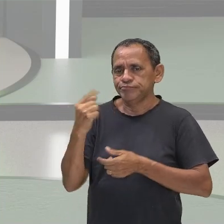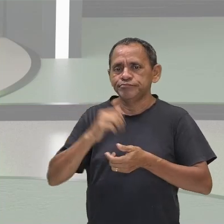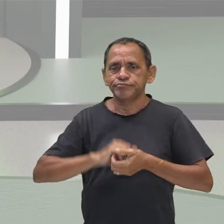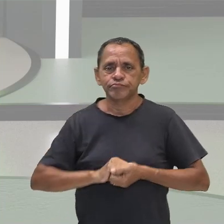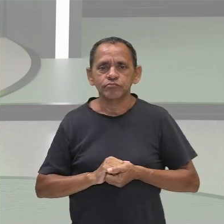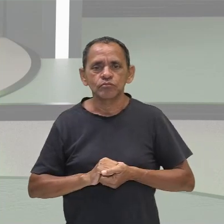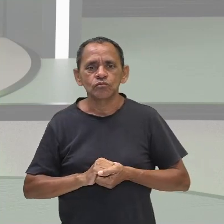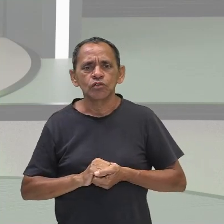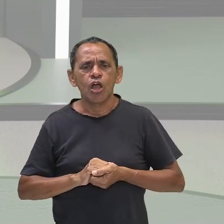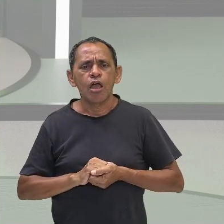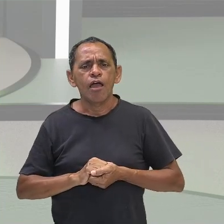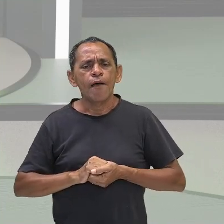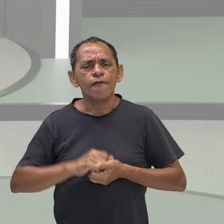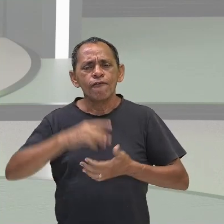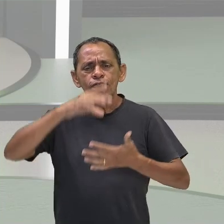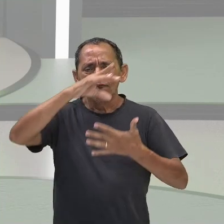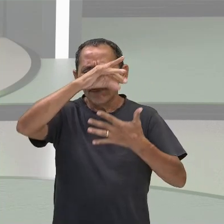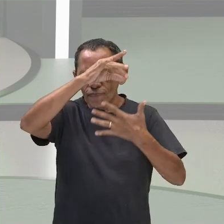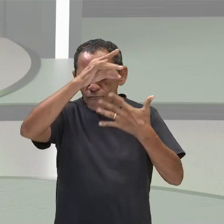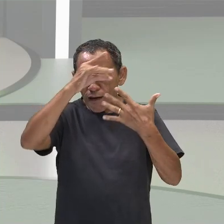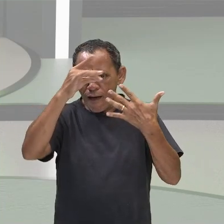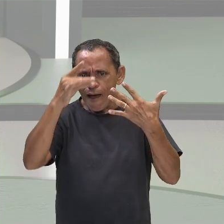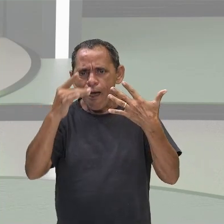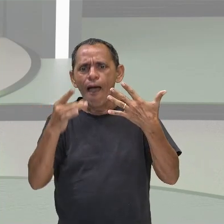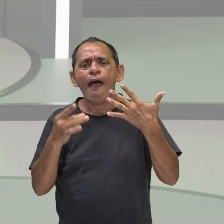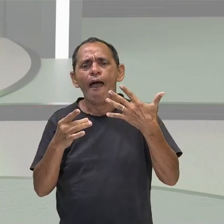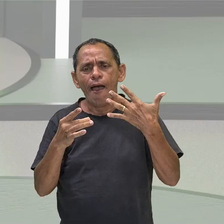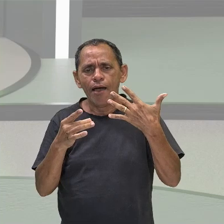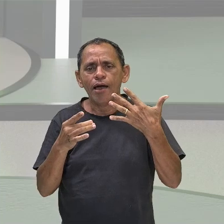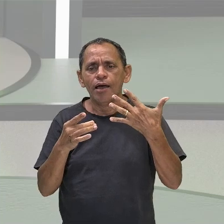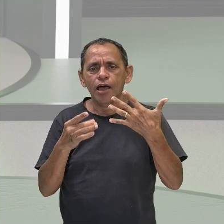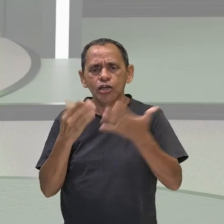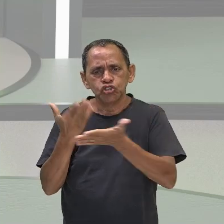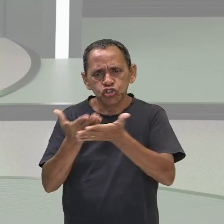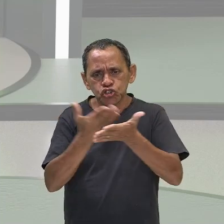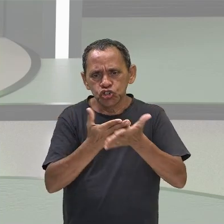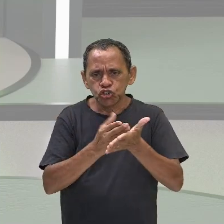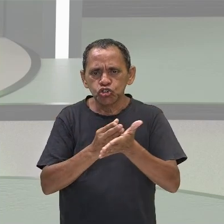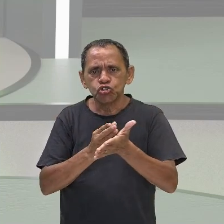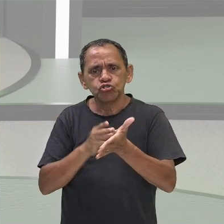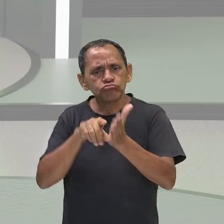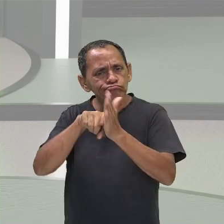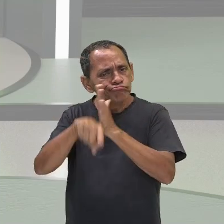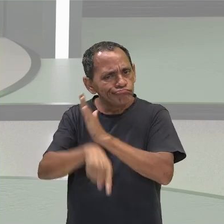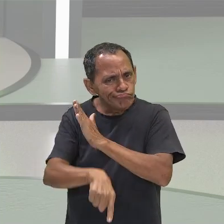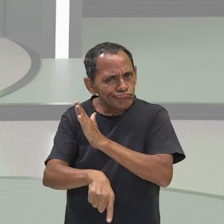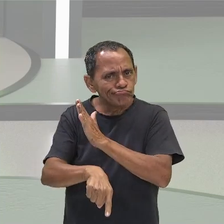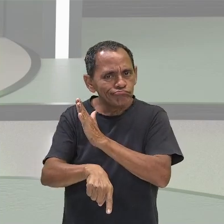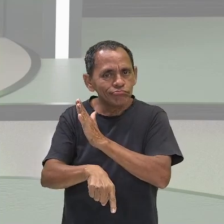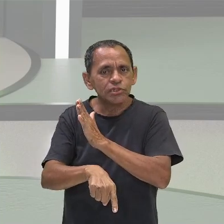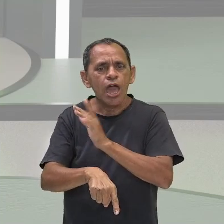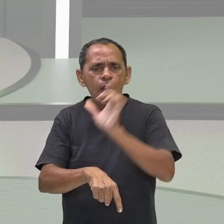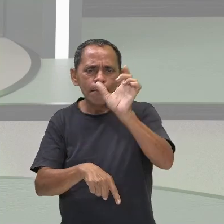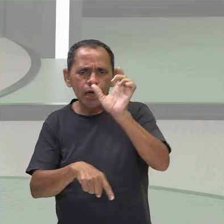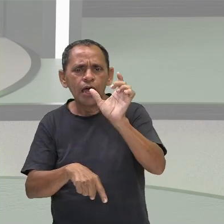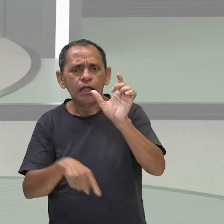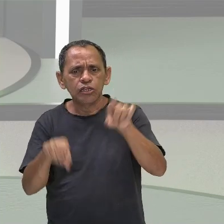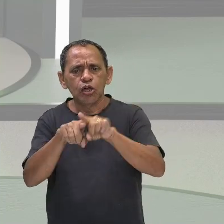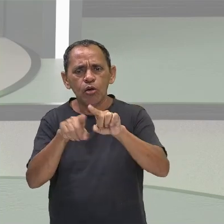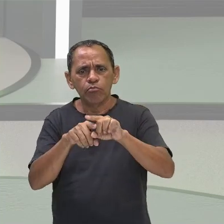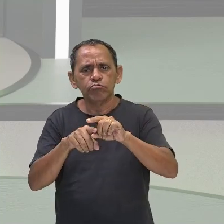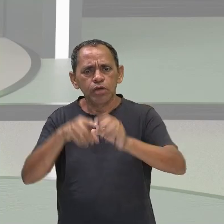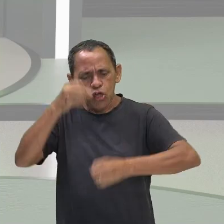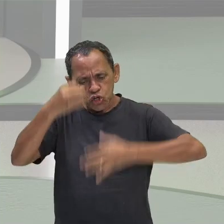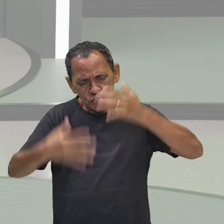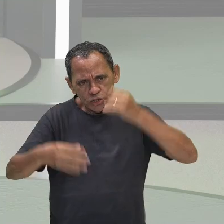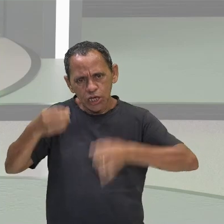uma série de aprofundamentos e de termos também que eu vou comentar com vocês. Inicialmente aqui nós já temos aí